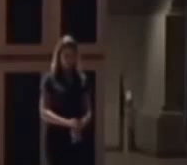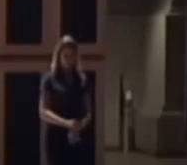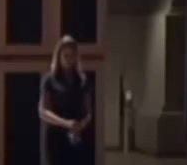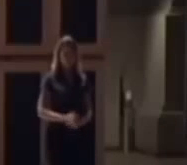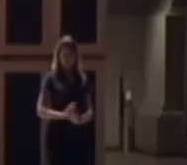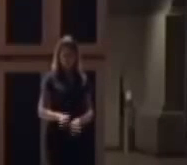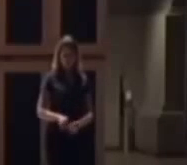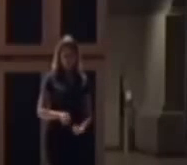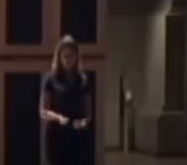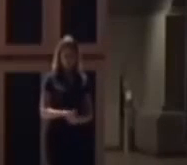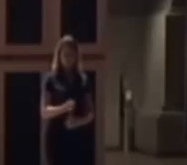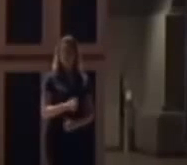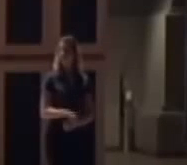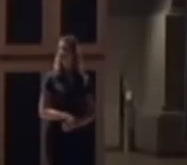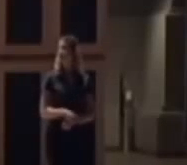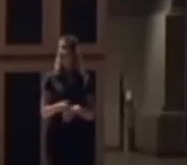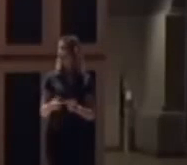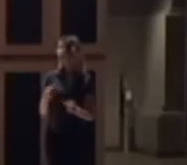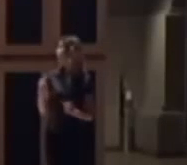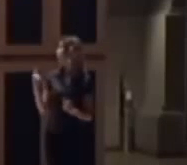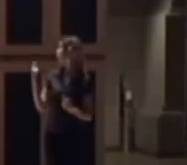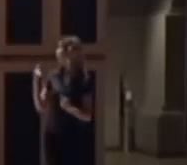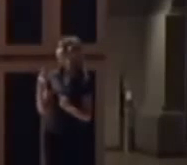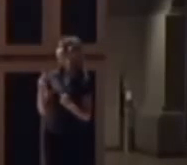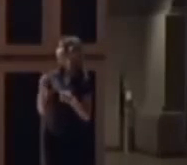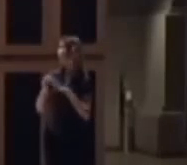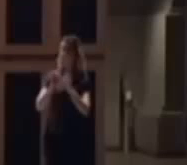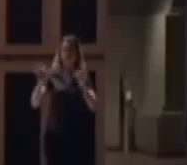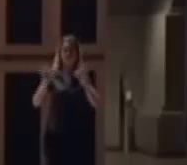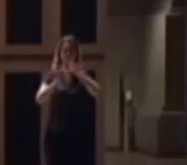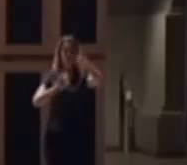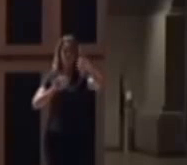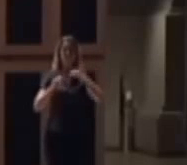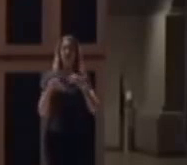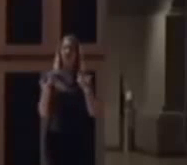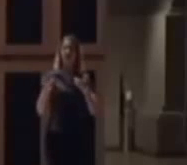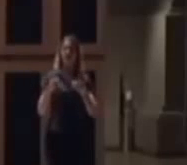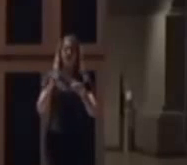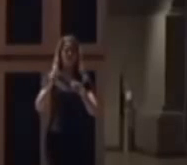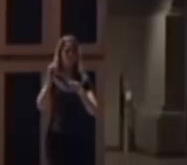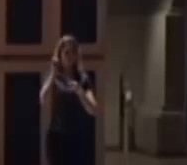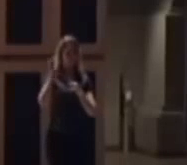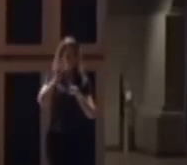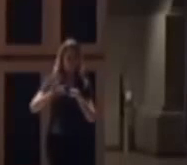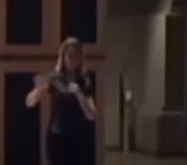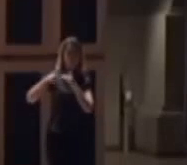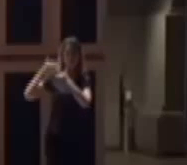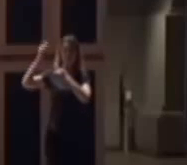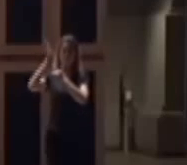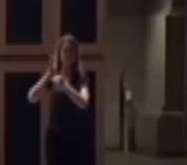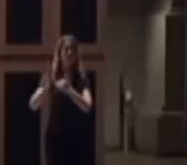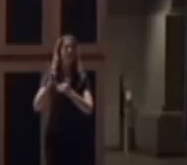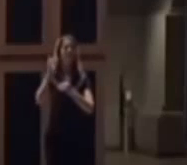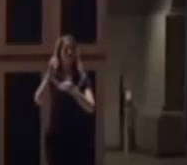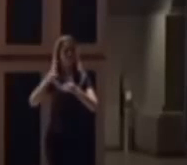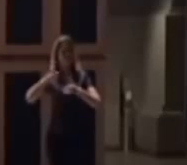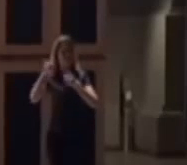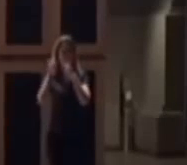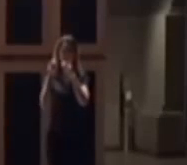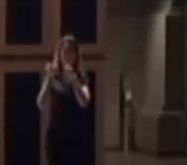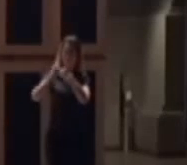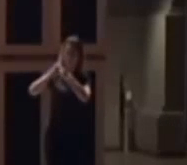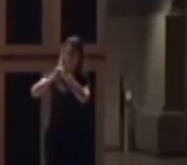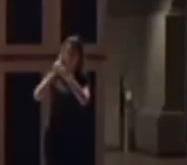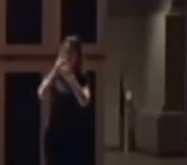acústico de primeira qualidade, né? Um padrão internacional na melhor qualidade, e que